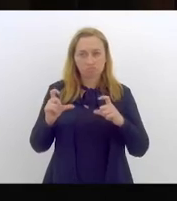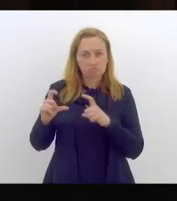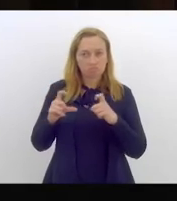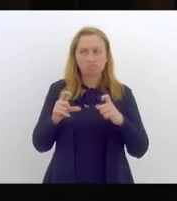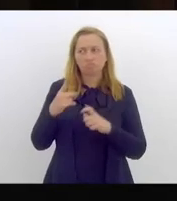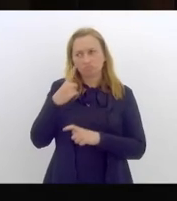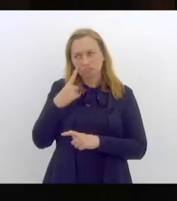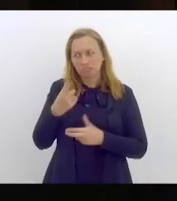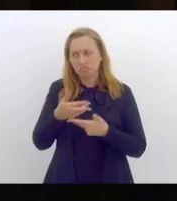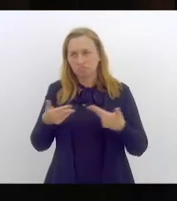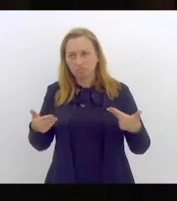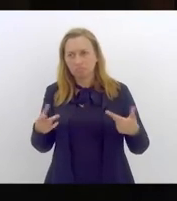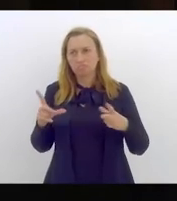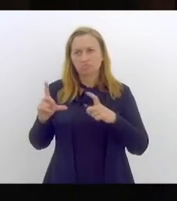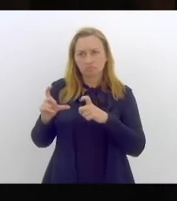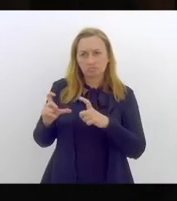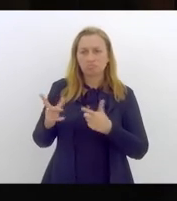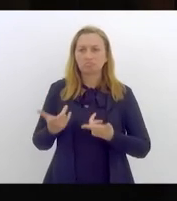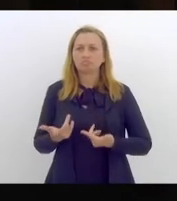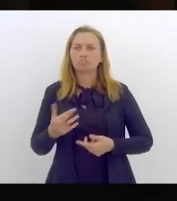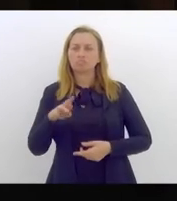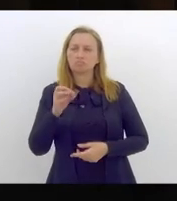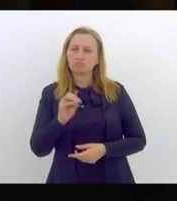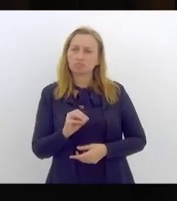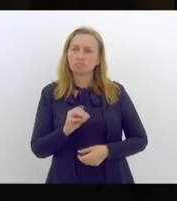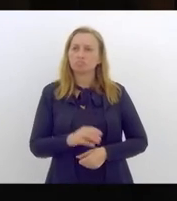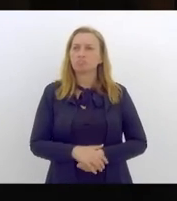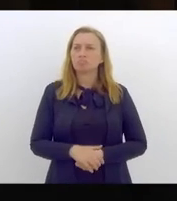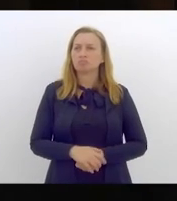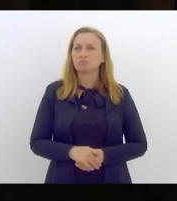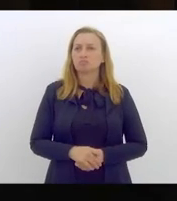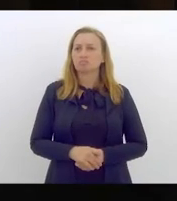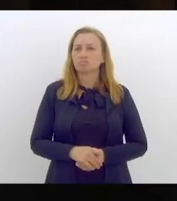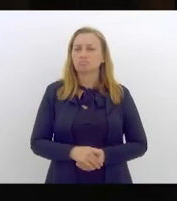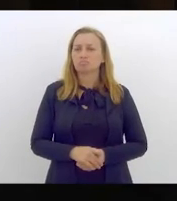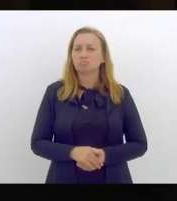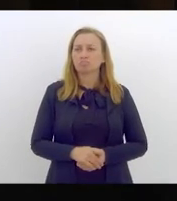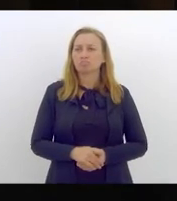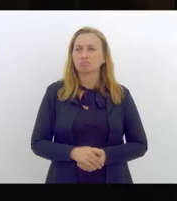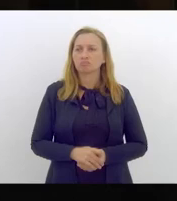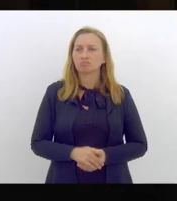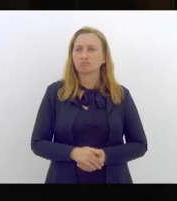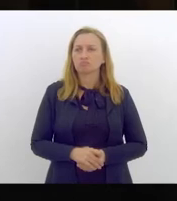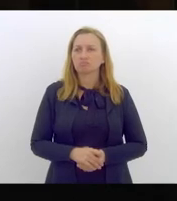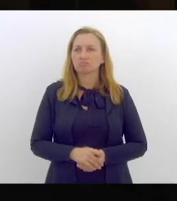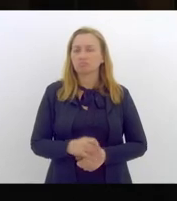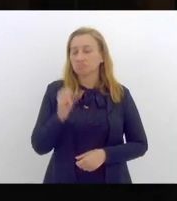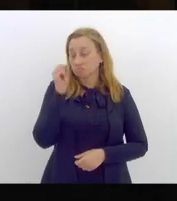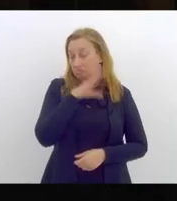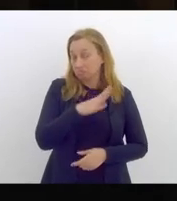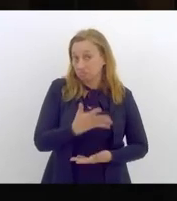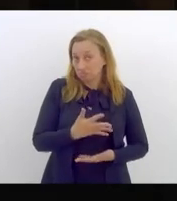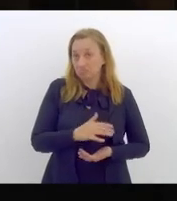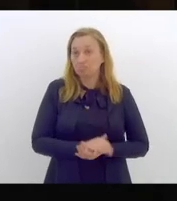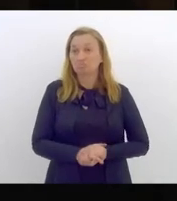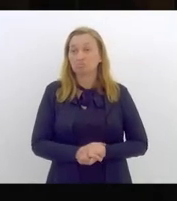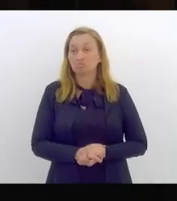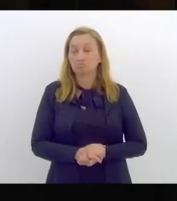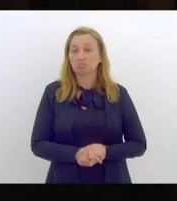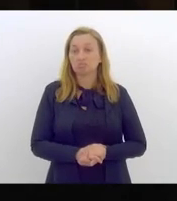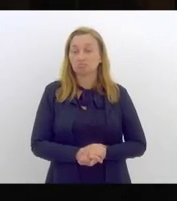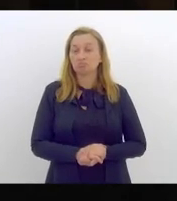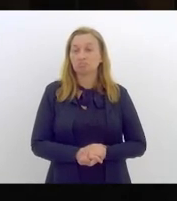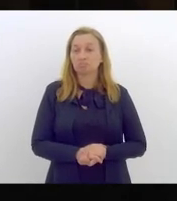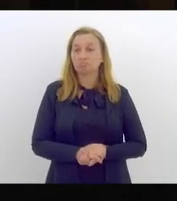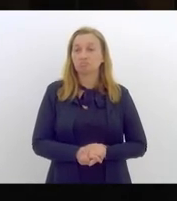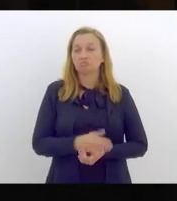milhares de fotos de Bolsonaro com Roberto Jefferson, numa lógica completamente absurda.